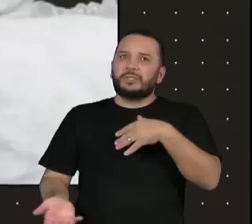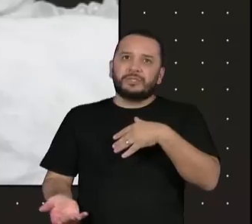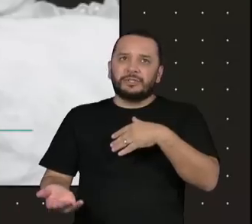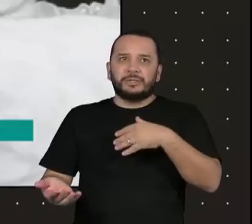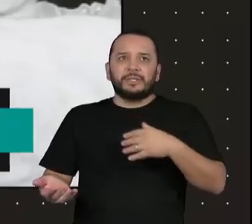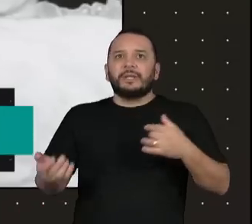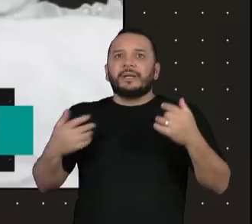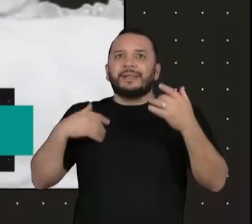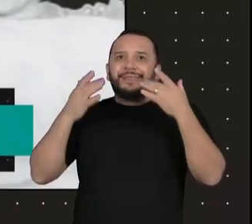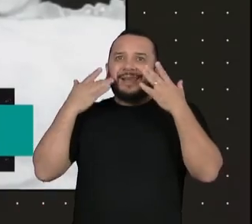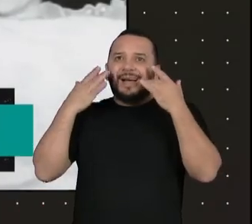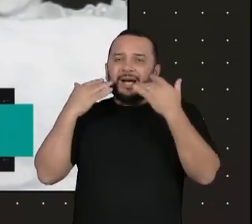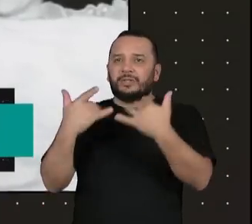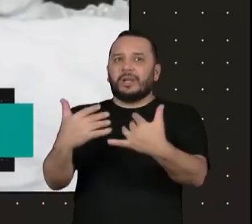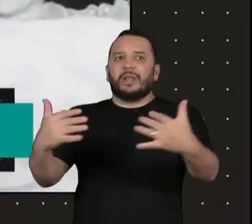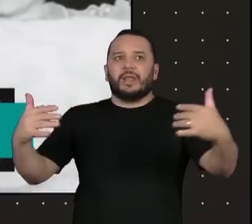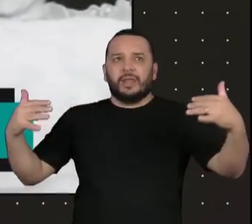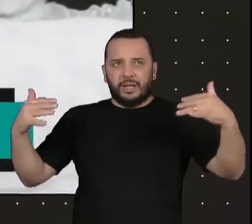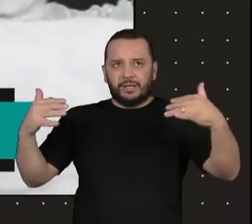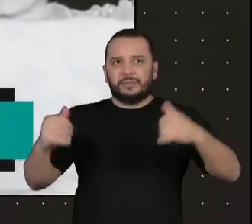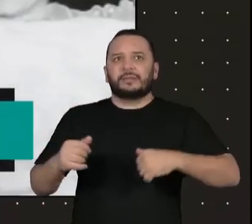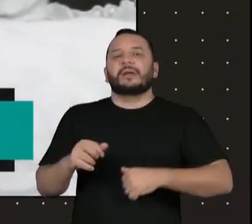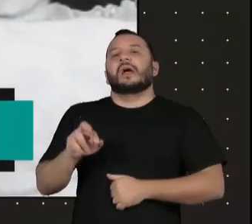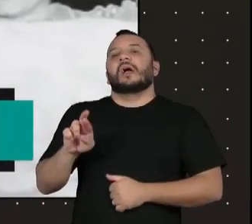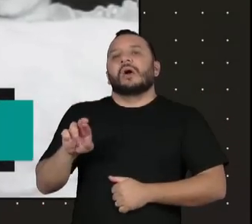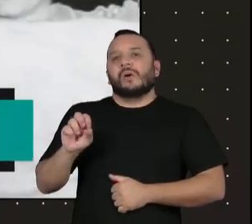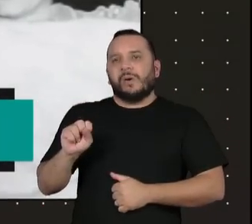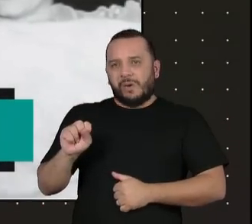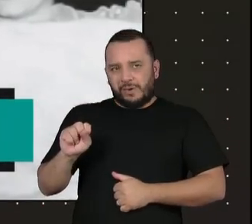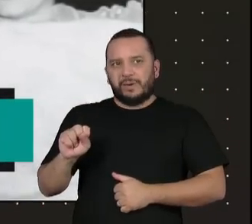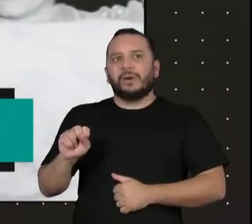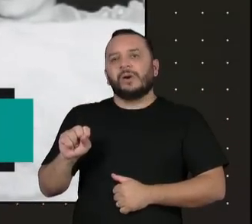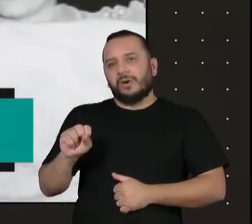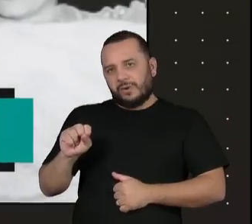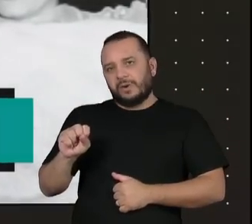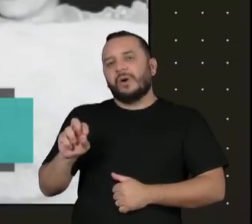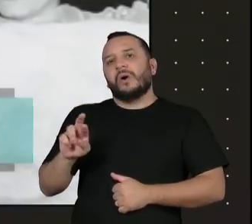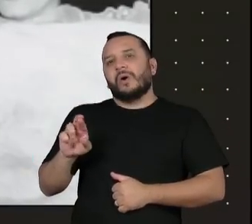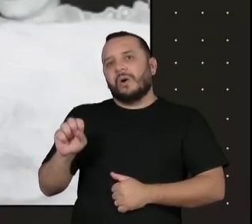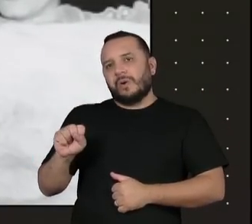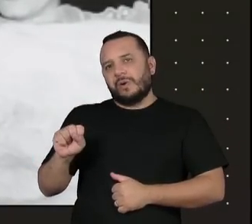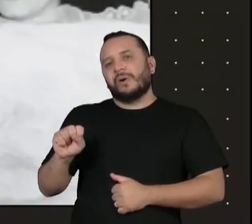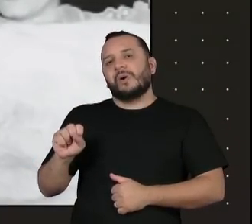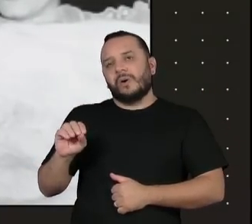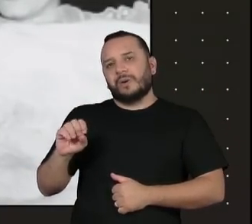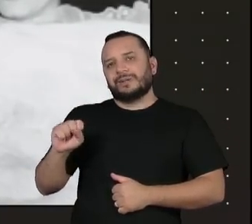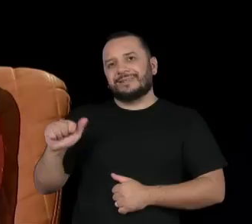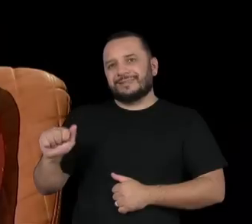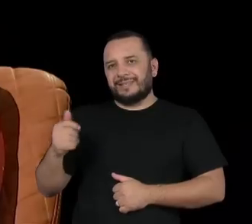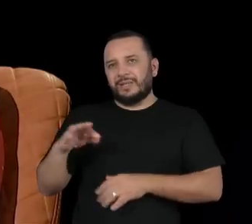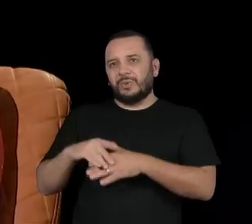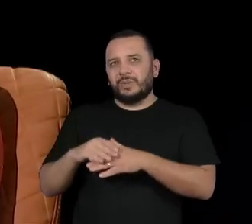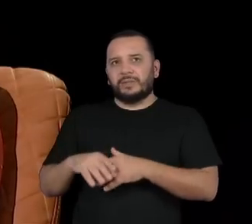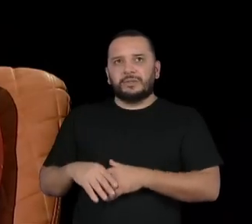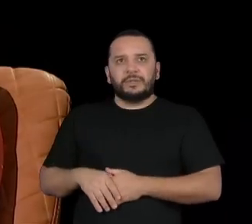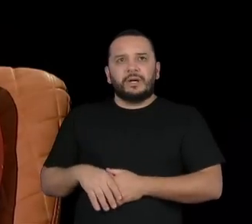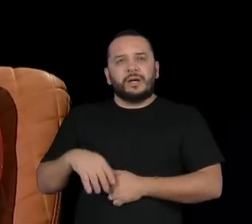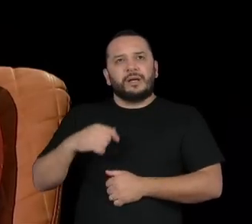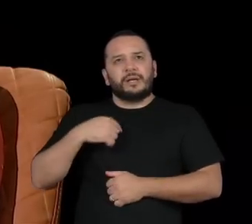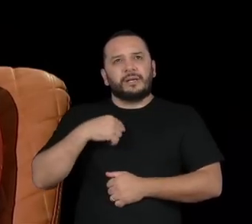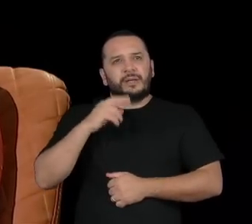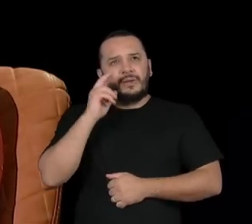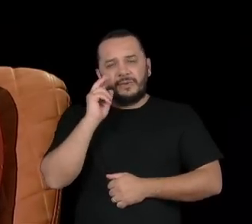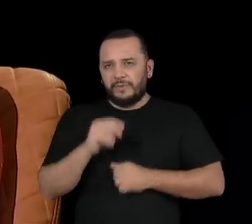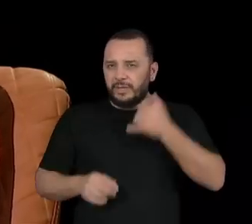a peça está lotada. A Rosinha é a Rosa Maria Murtinho. Sim, ficou doente. Aí, de repente, eu vejo que